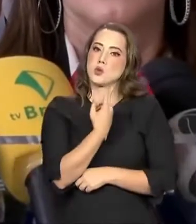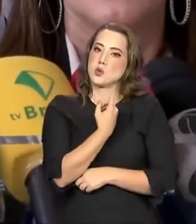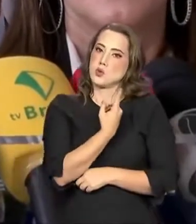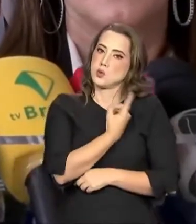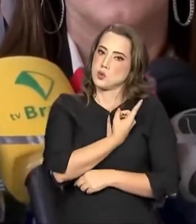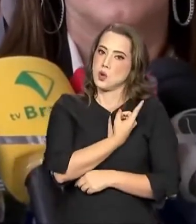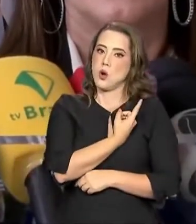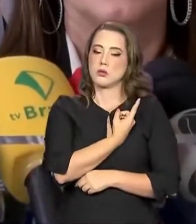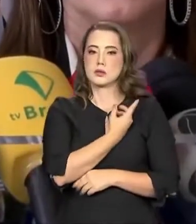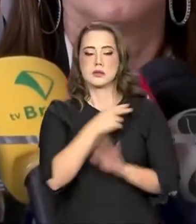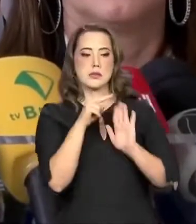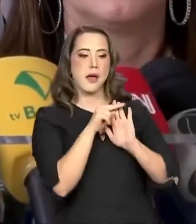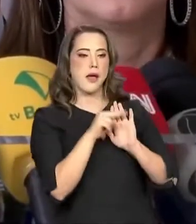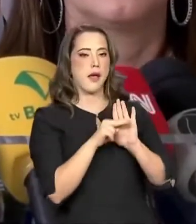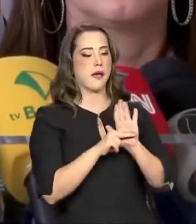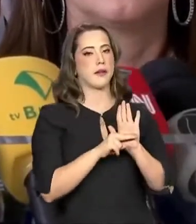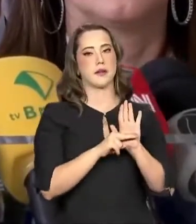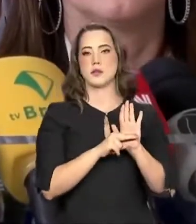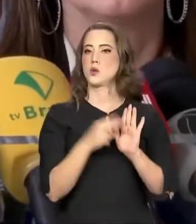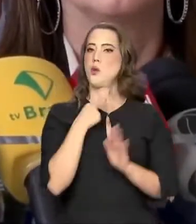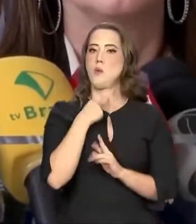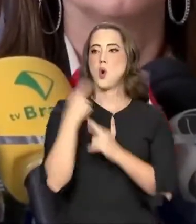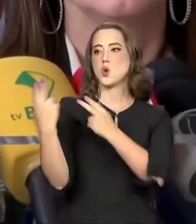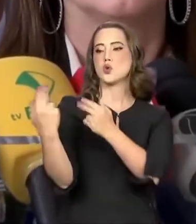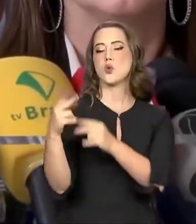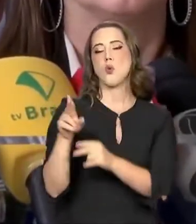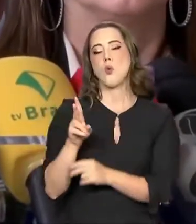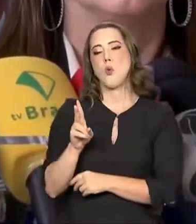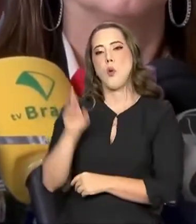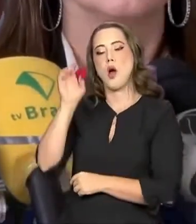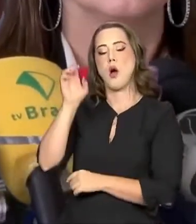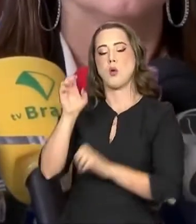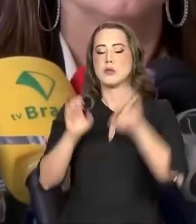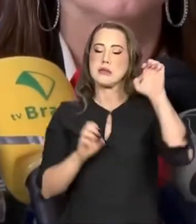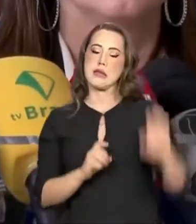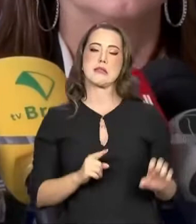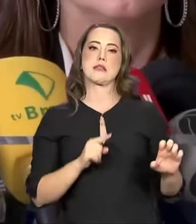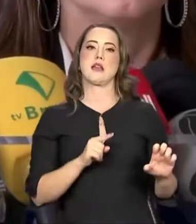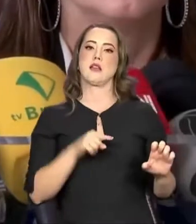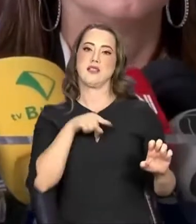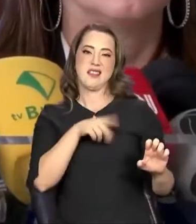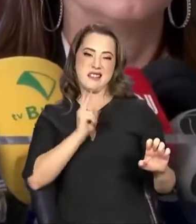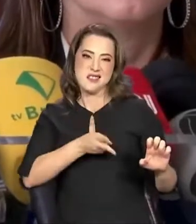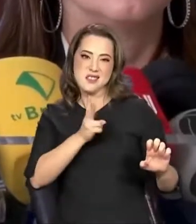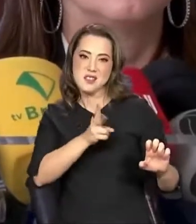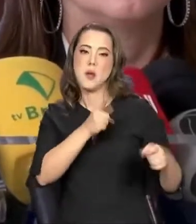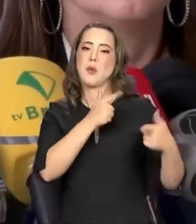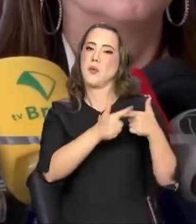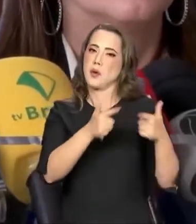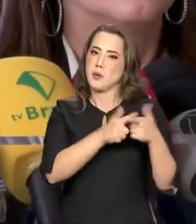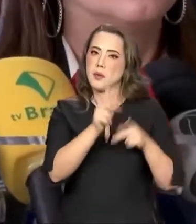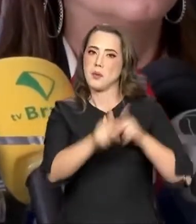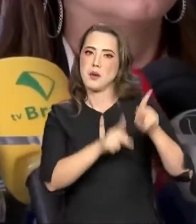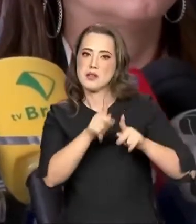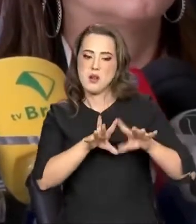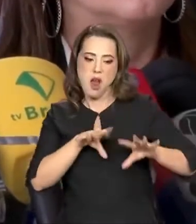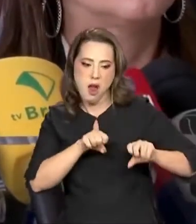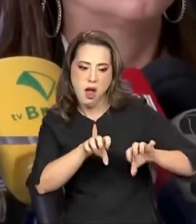não podem ser os da esquerda, que sempre prejudicaram a população, como invasão de